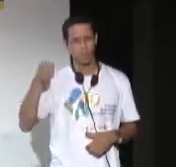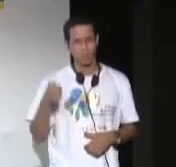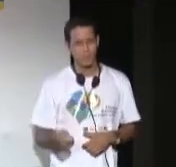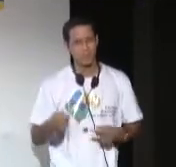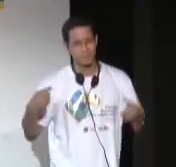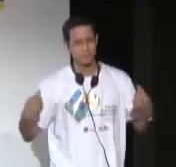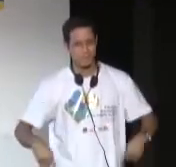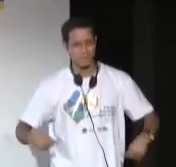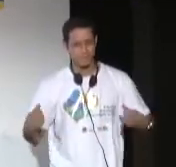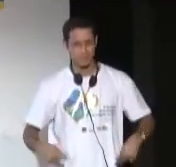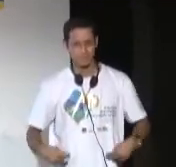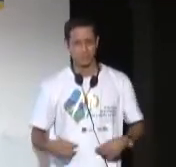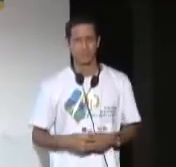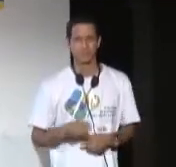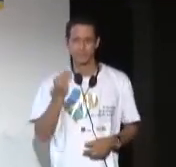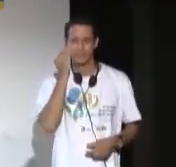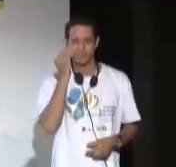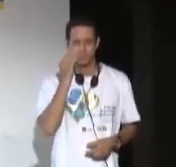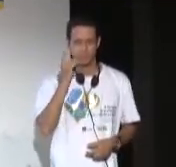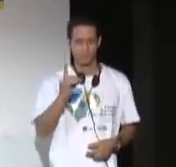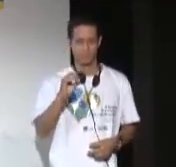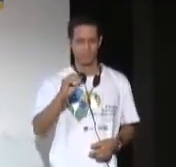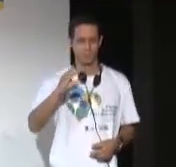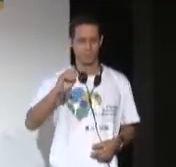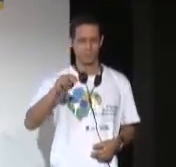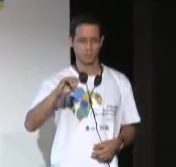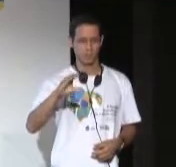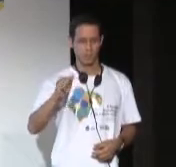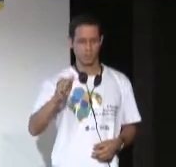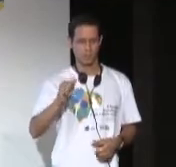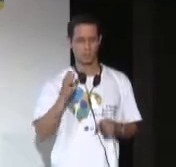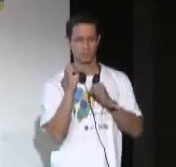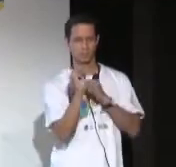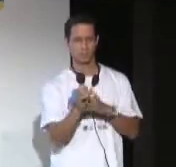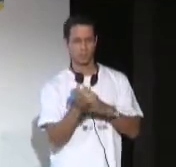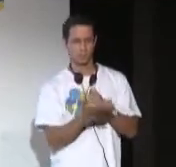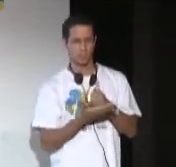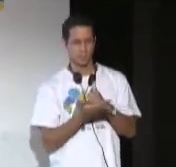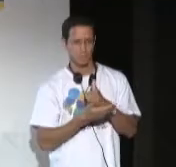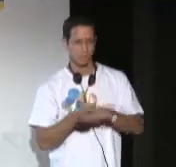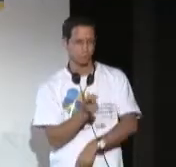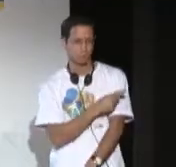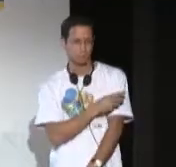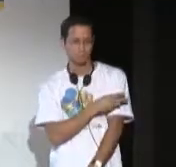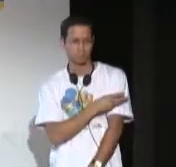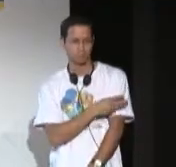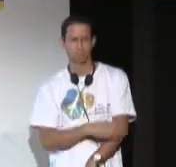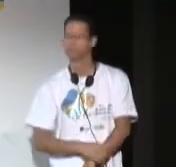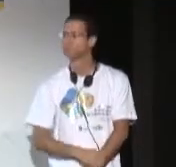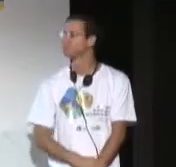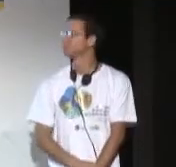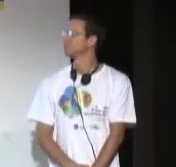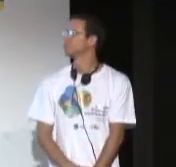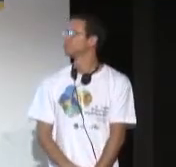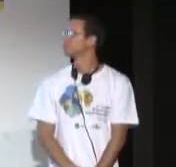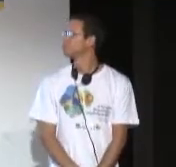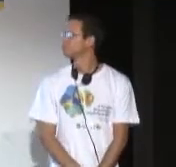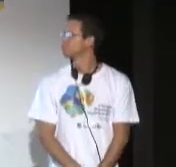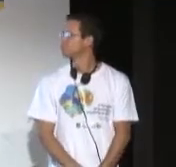passar pela docência na educação básica no ensino fundamental? In elementary